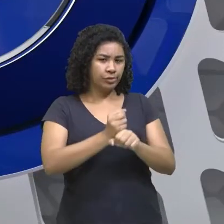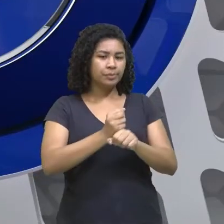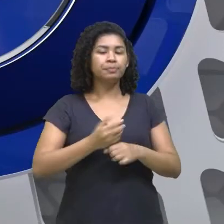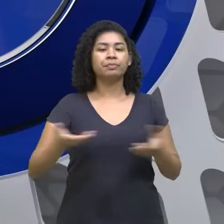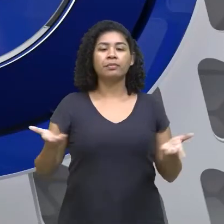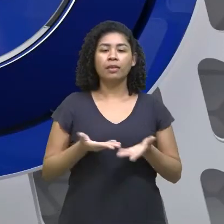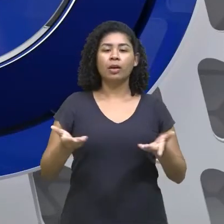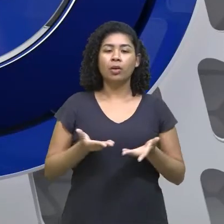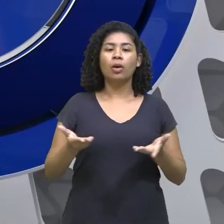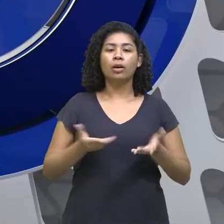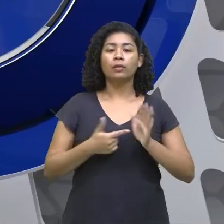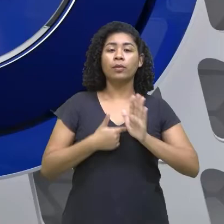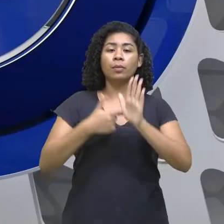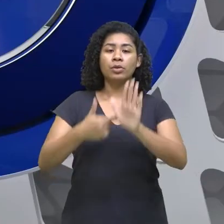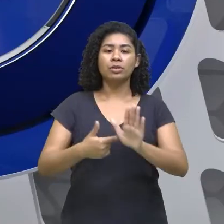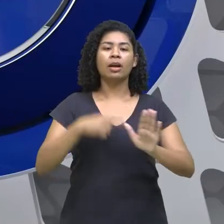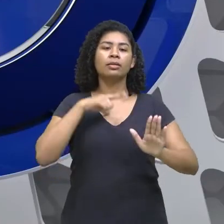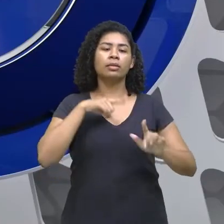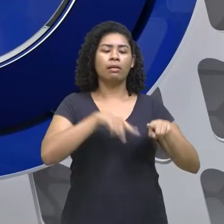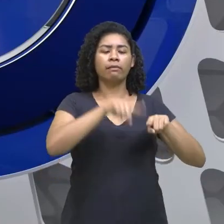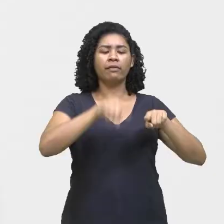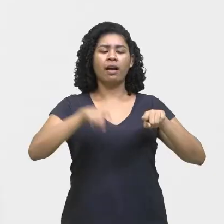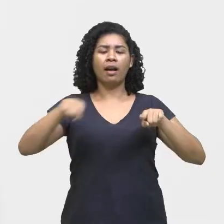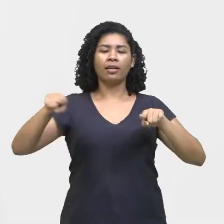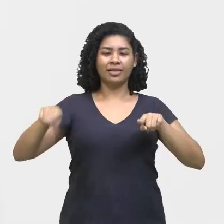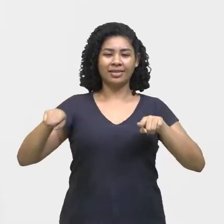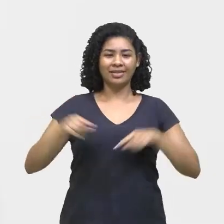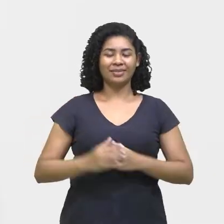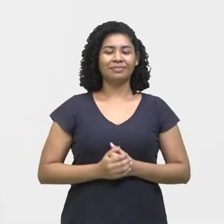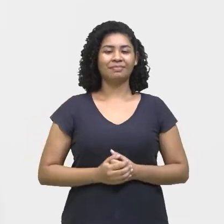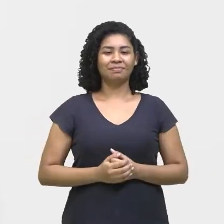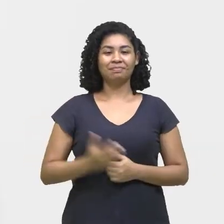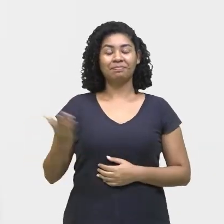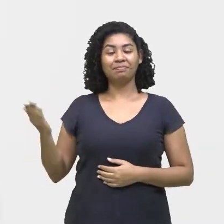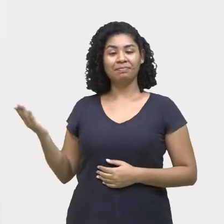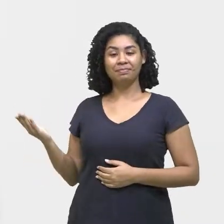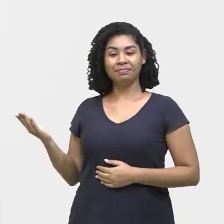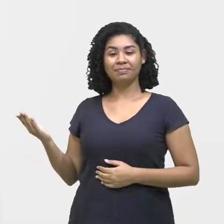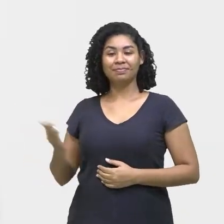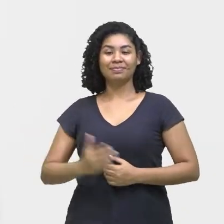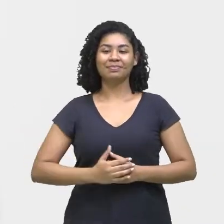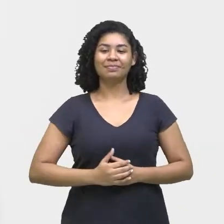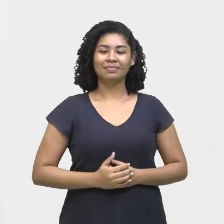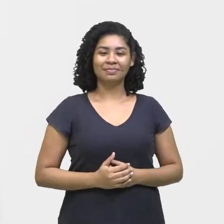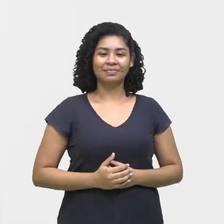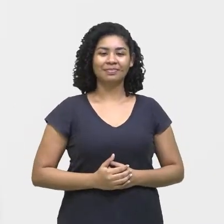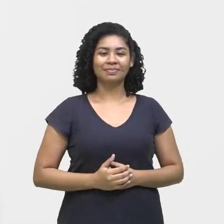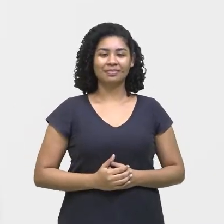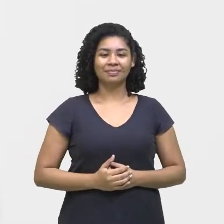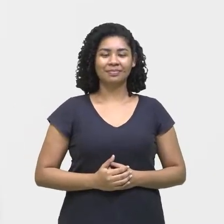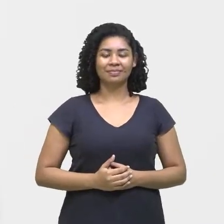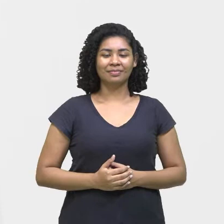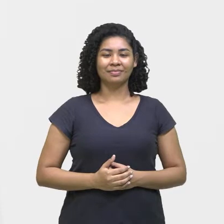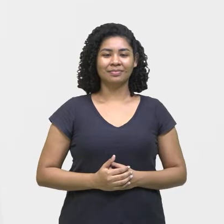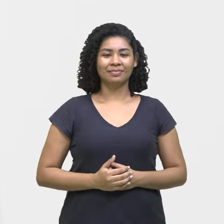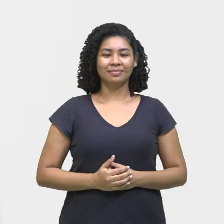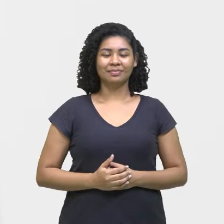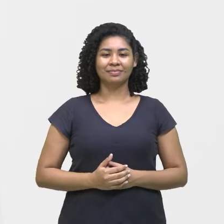Agora vamos ver as variações linguísticas. No caso, vamos ver aqui comigo variedades